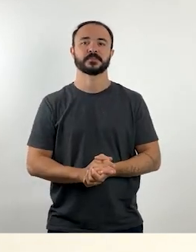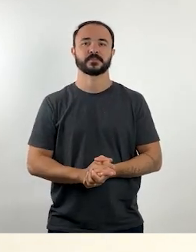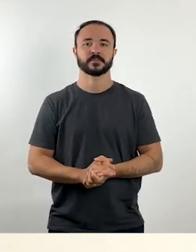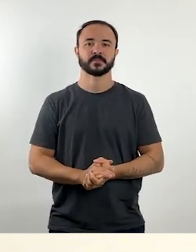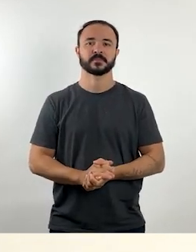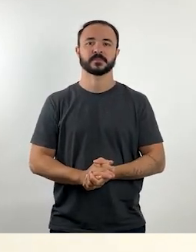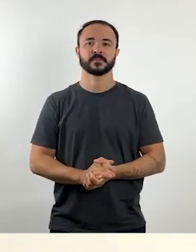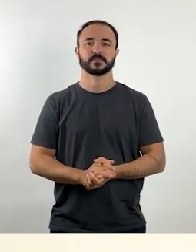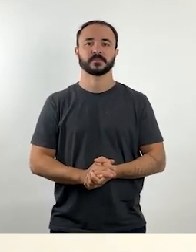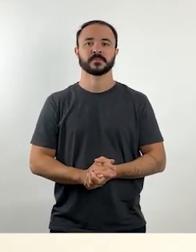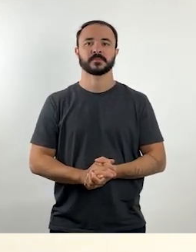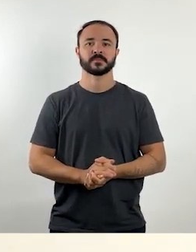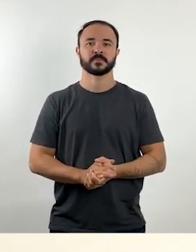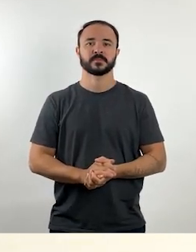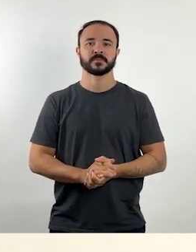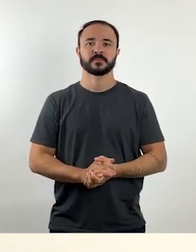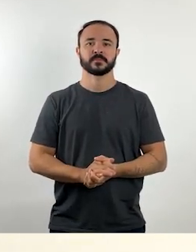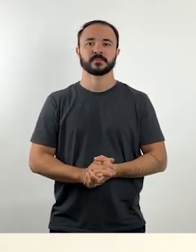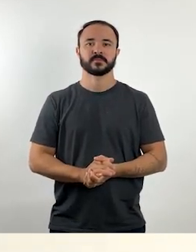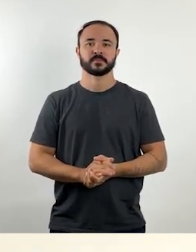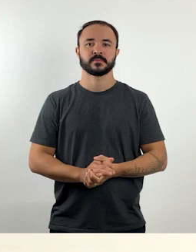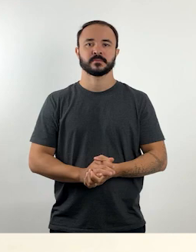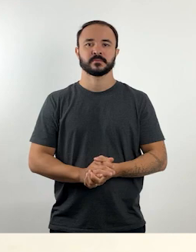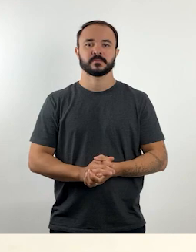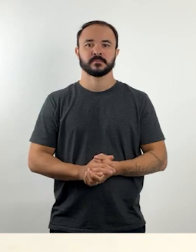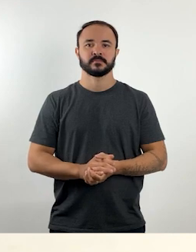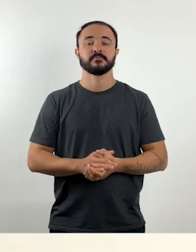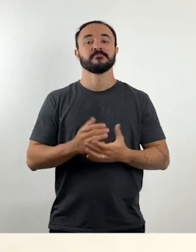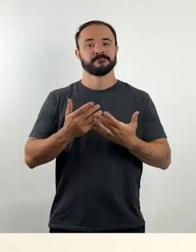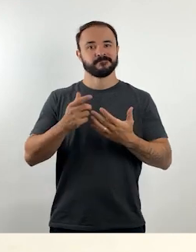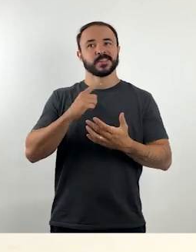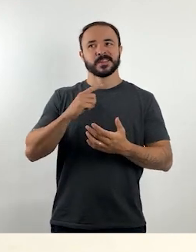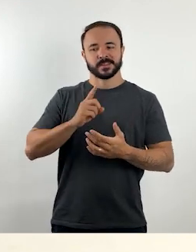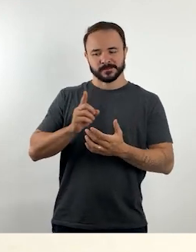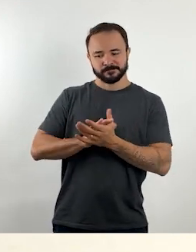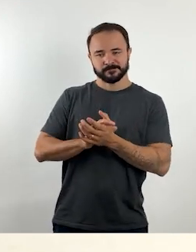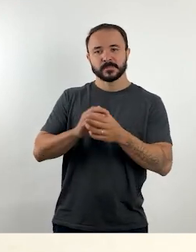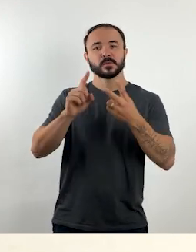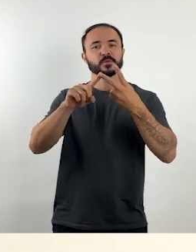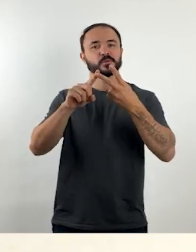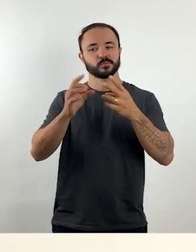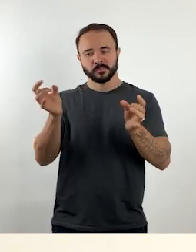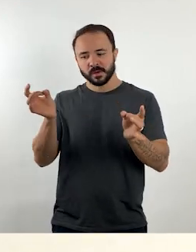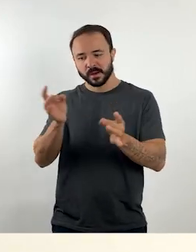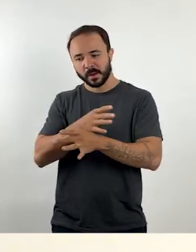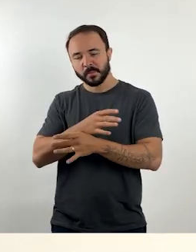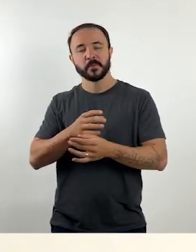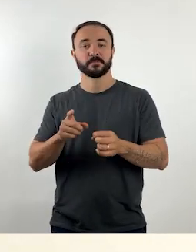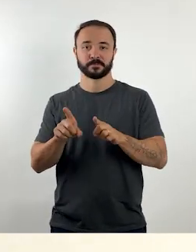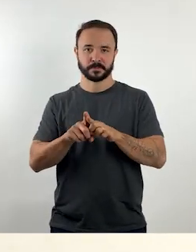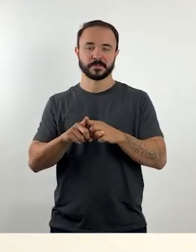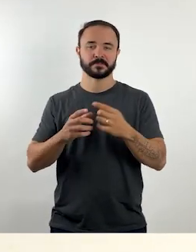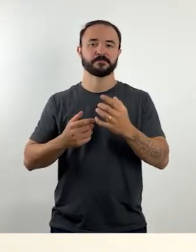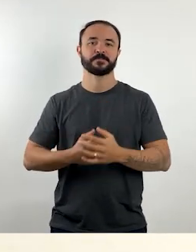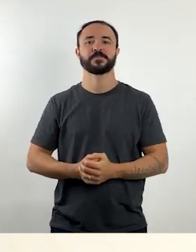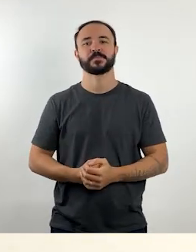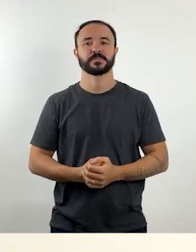fixei anteriormente. E aí nós vamos ter essa parte, concluindo aqui o passo 2.